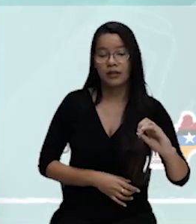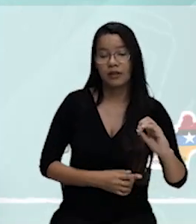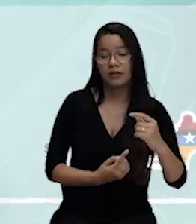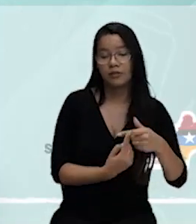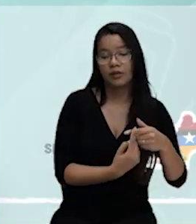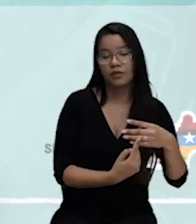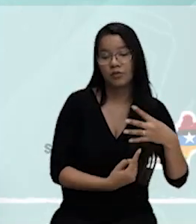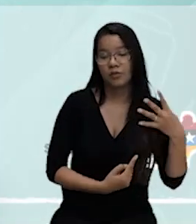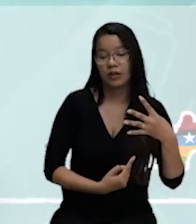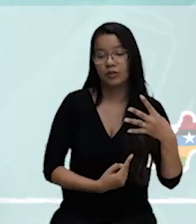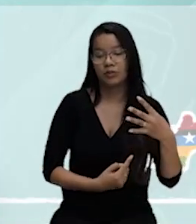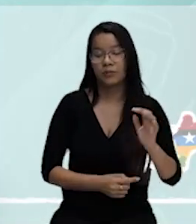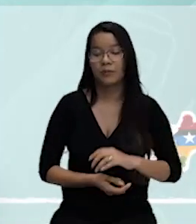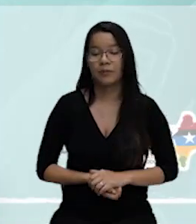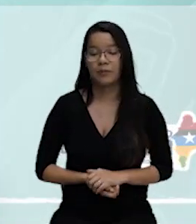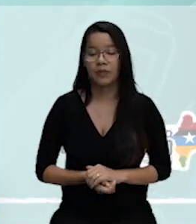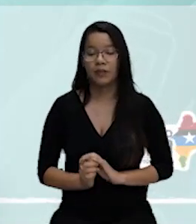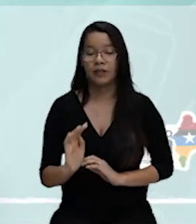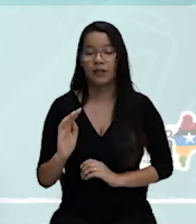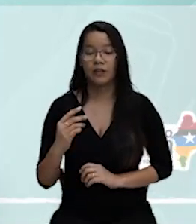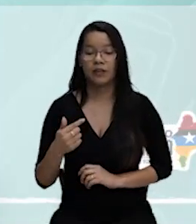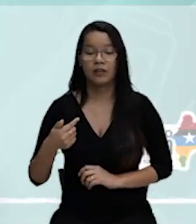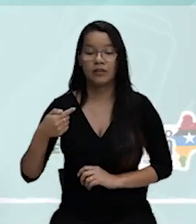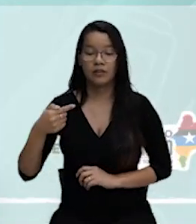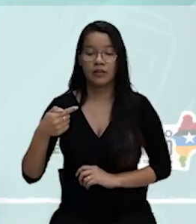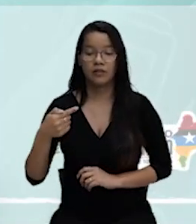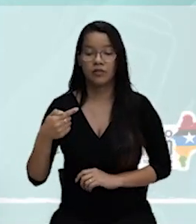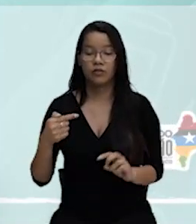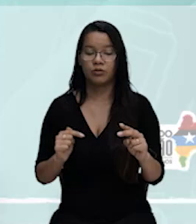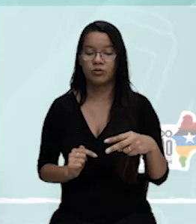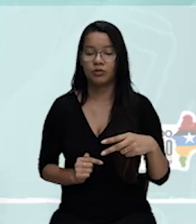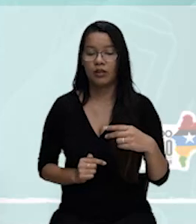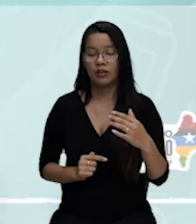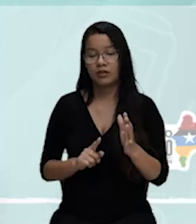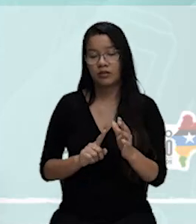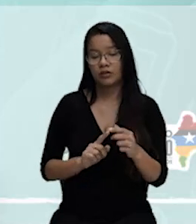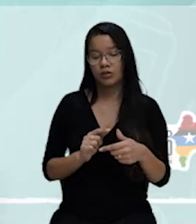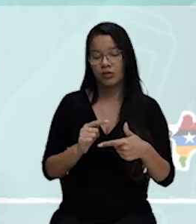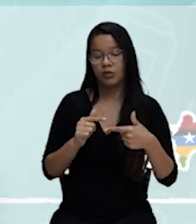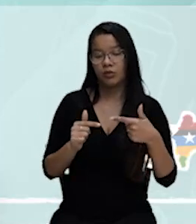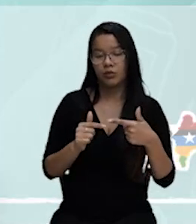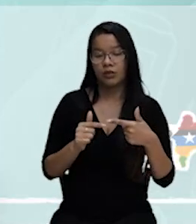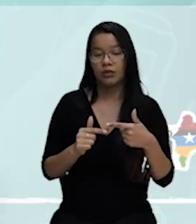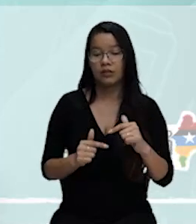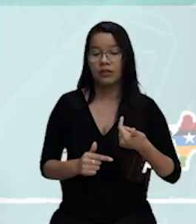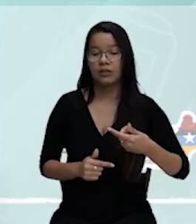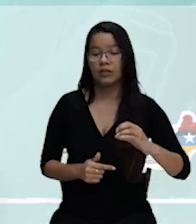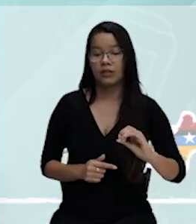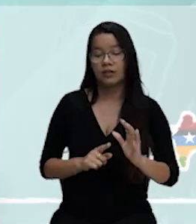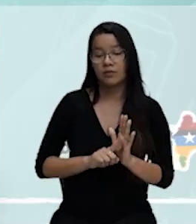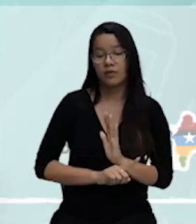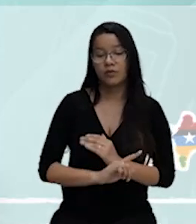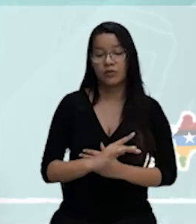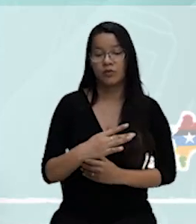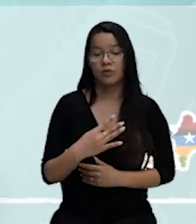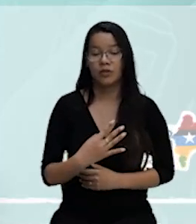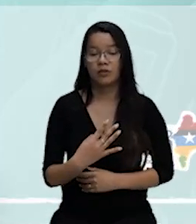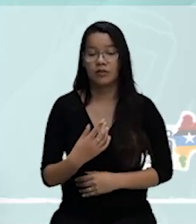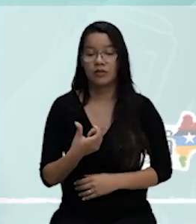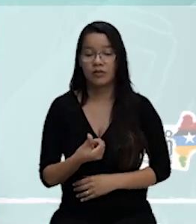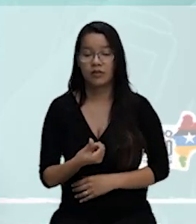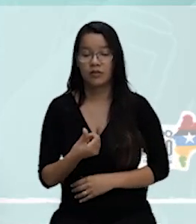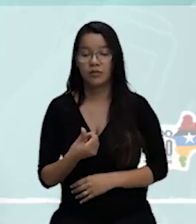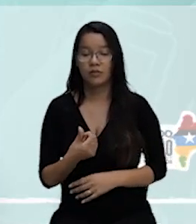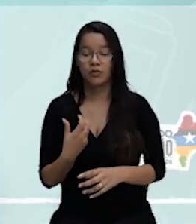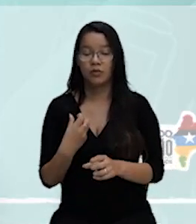4, 14 por 2, 7. Para a segunda raiz, 10 menos 4, 6 por 2, 3. Acabou?